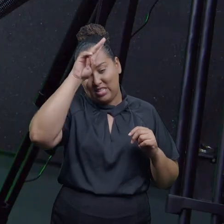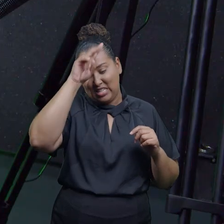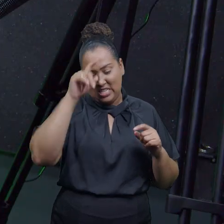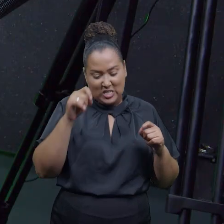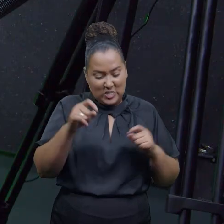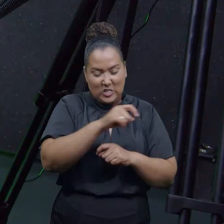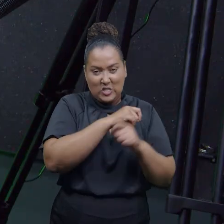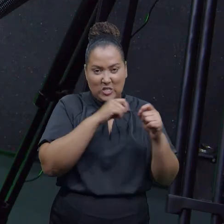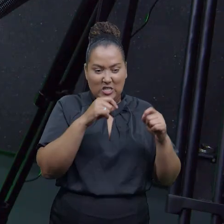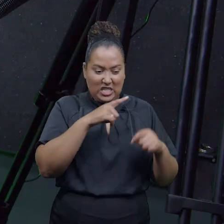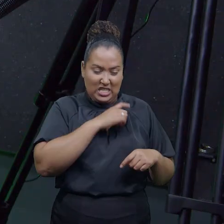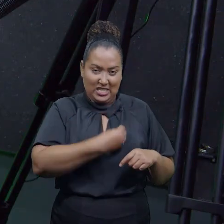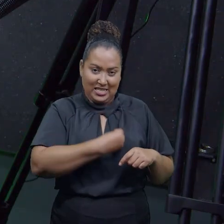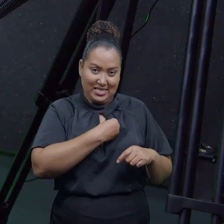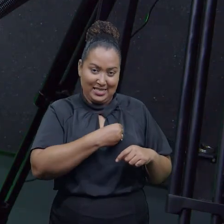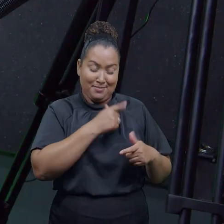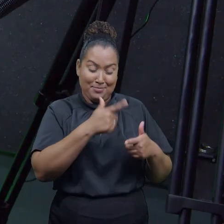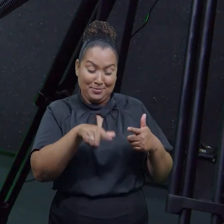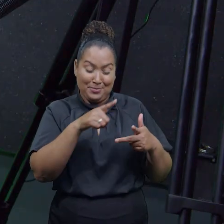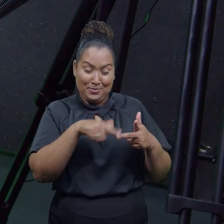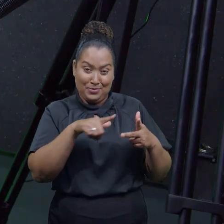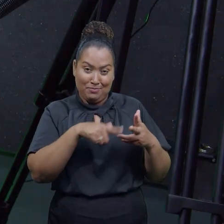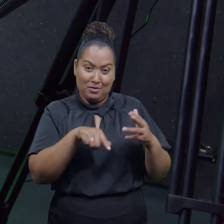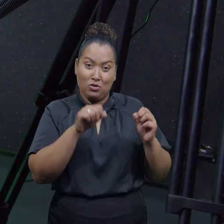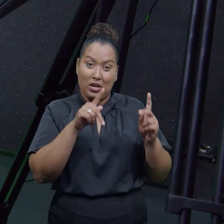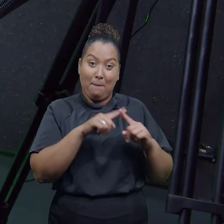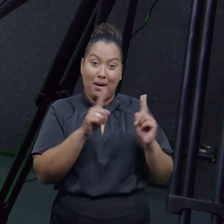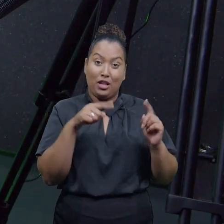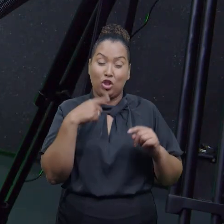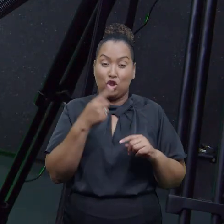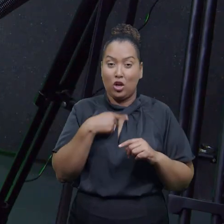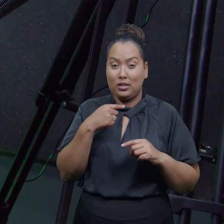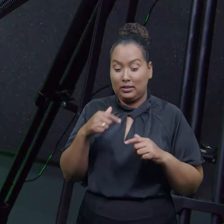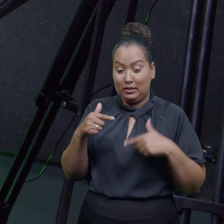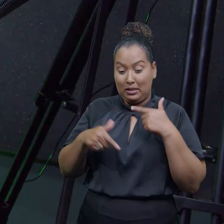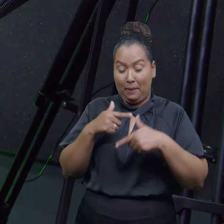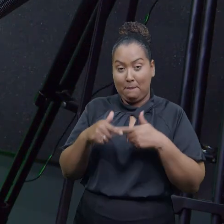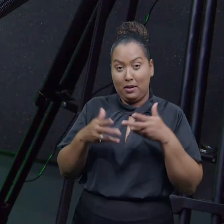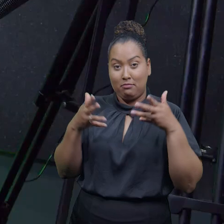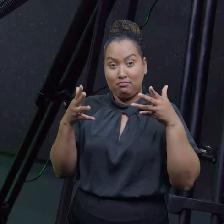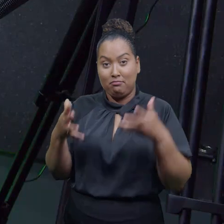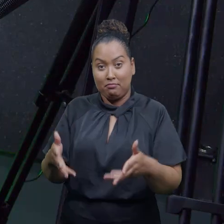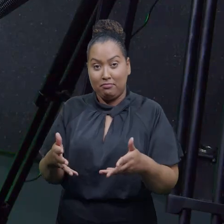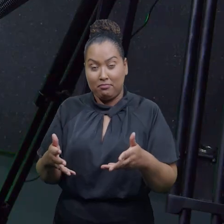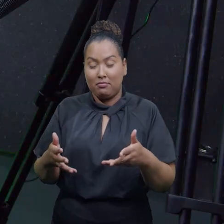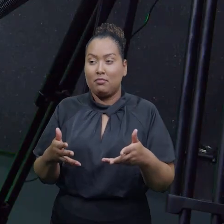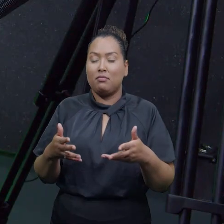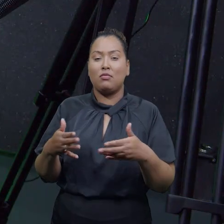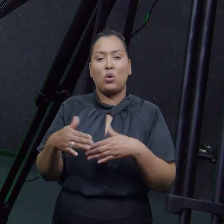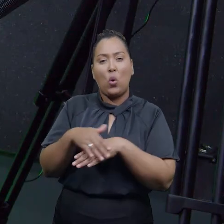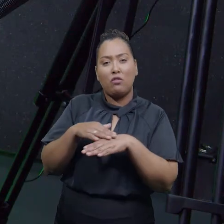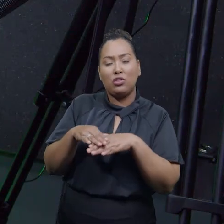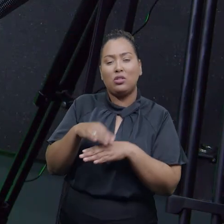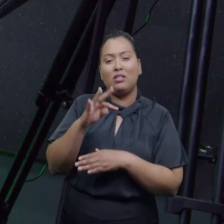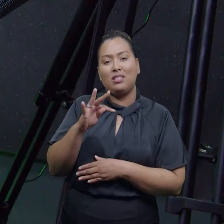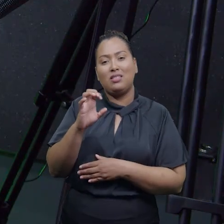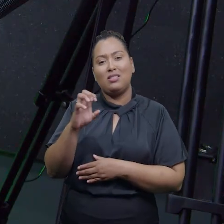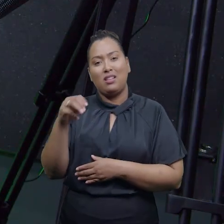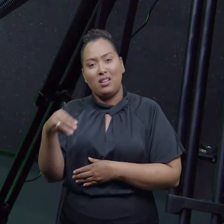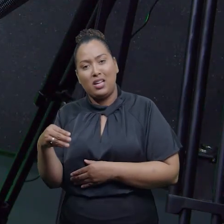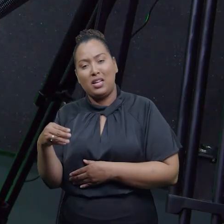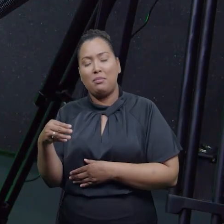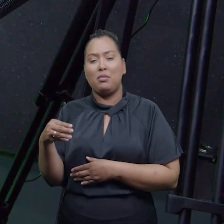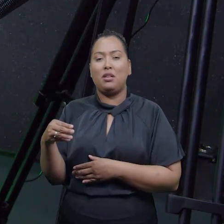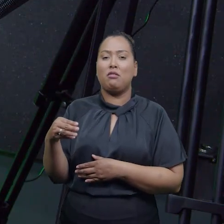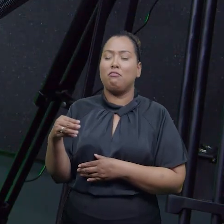de infestação de percevejo, dentre outros problemas, mas por meio da atuação junto ao TCM, de decisões do